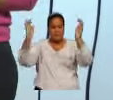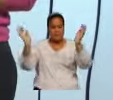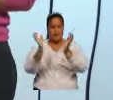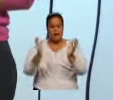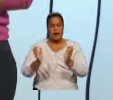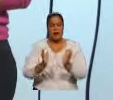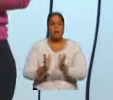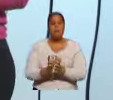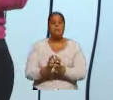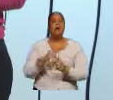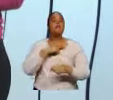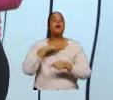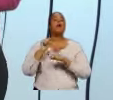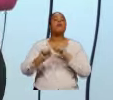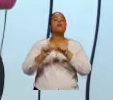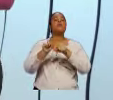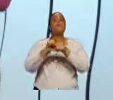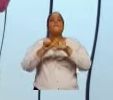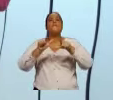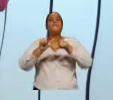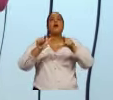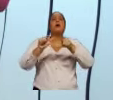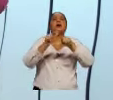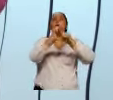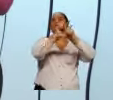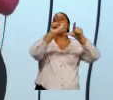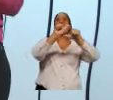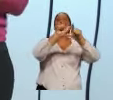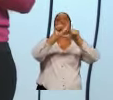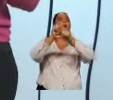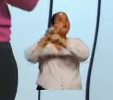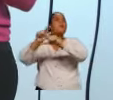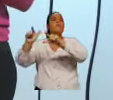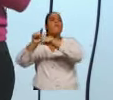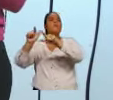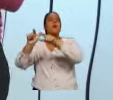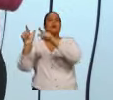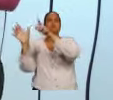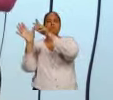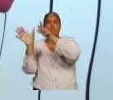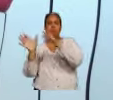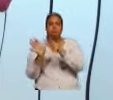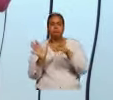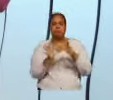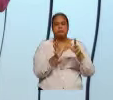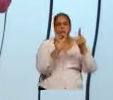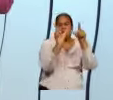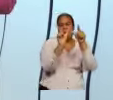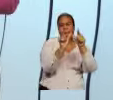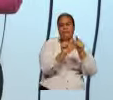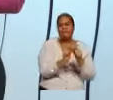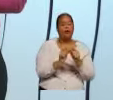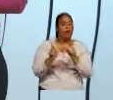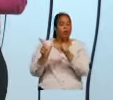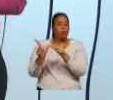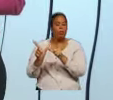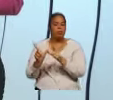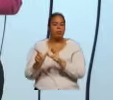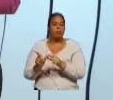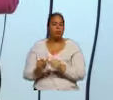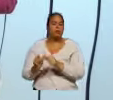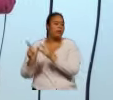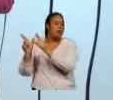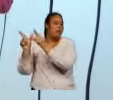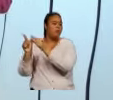vazios demográficos ou seja áreas onde a população é muito pequena onde nem